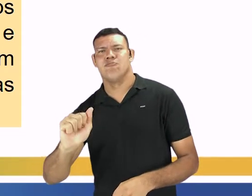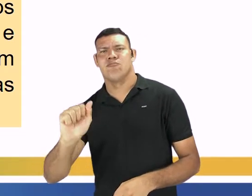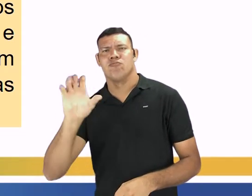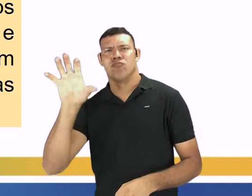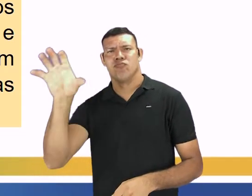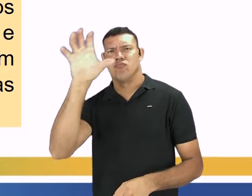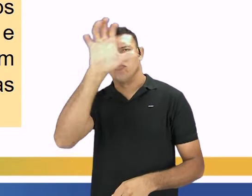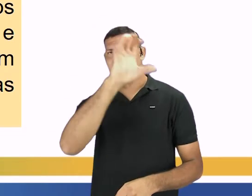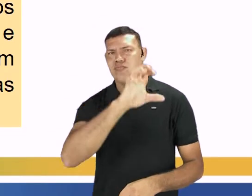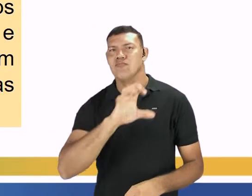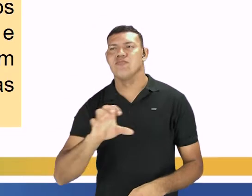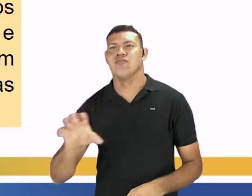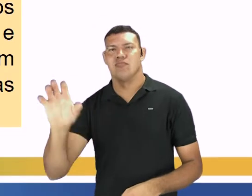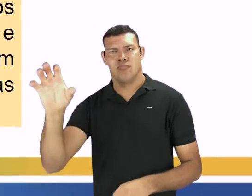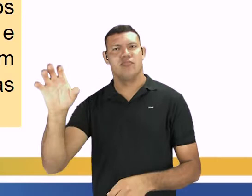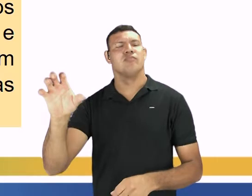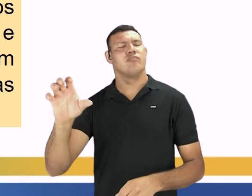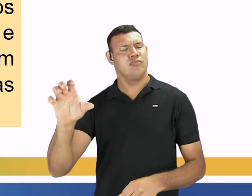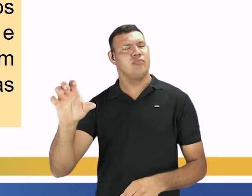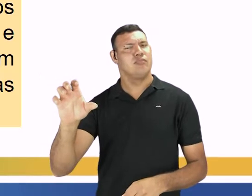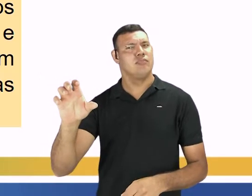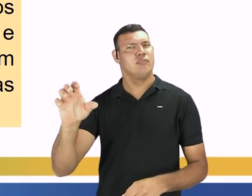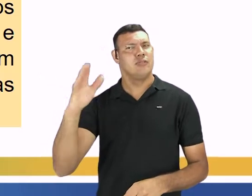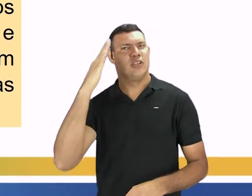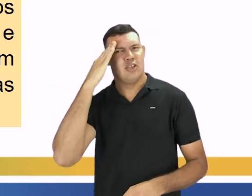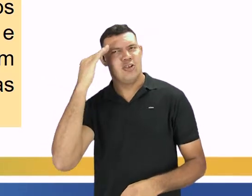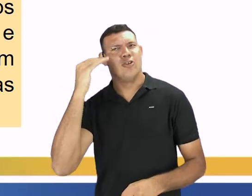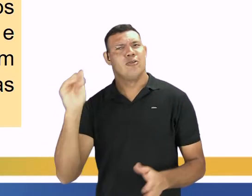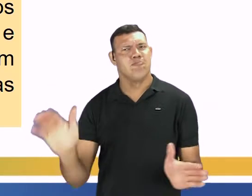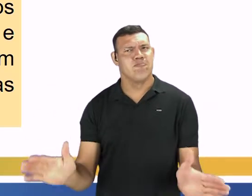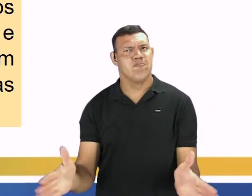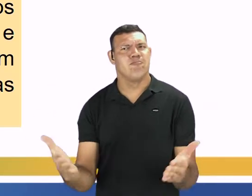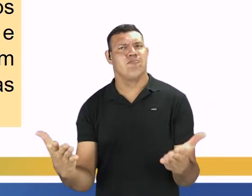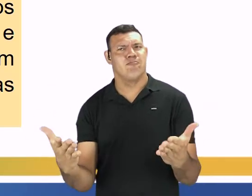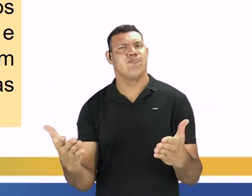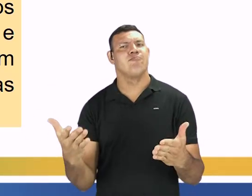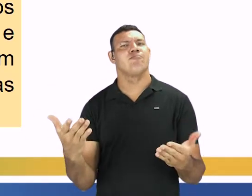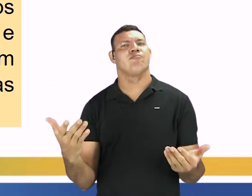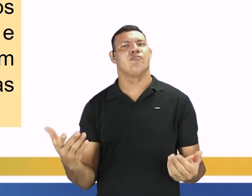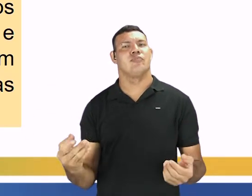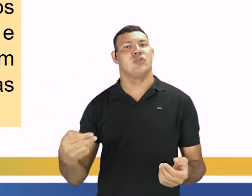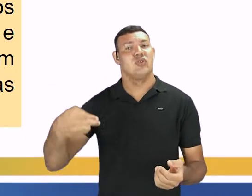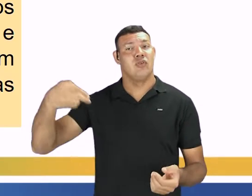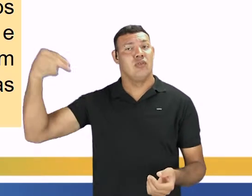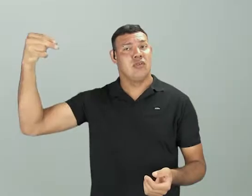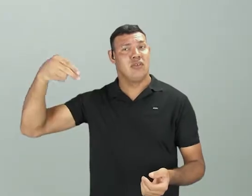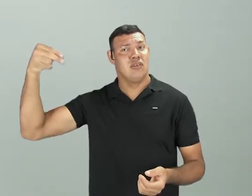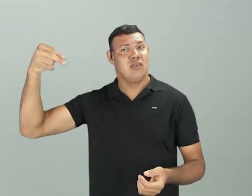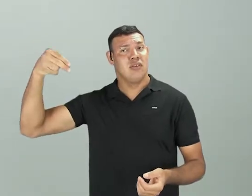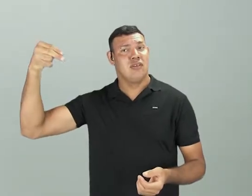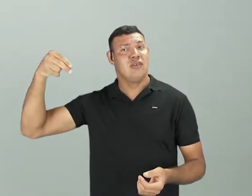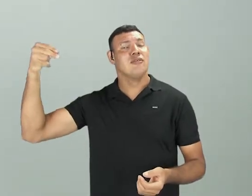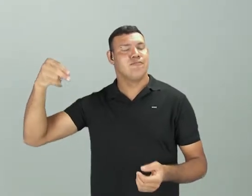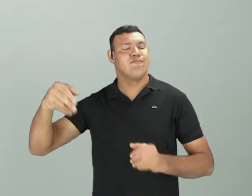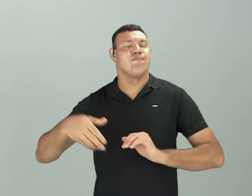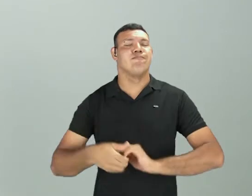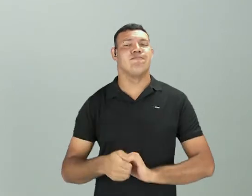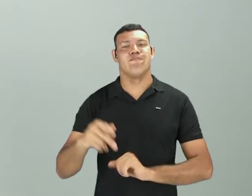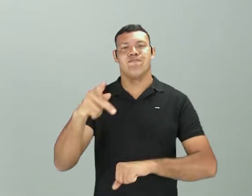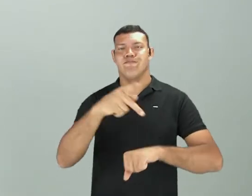região. E cabe ressaltar que essa prática, ela acontecia mais no Nordeste, né? No Nordeste do